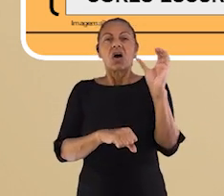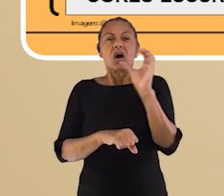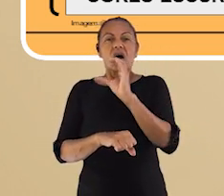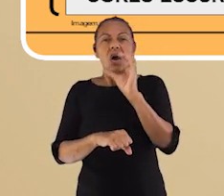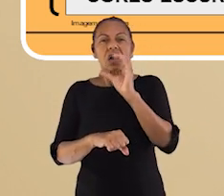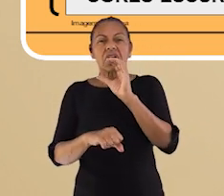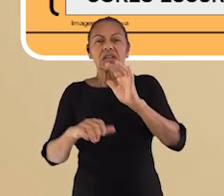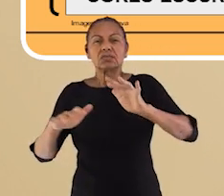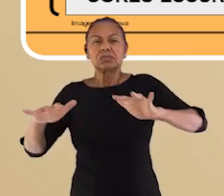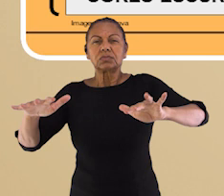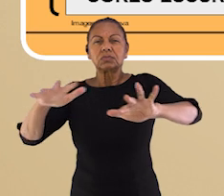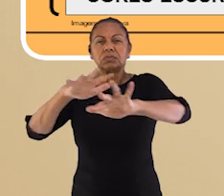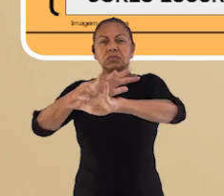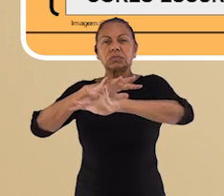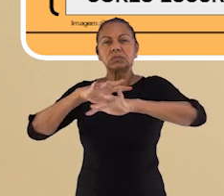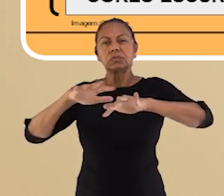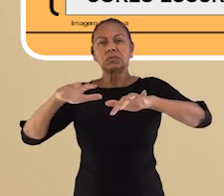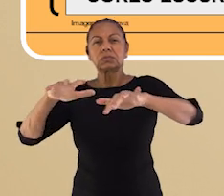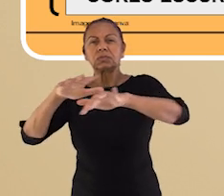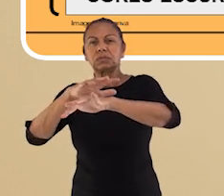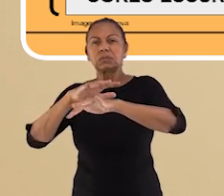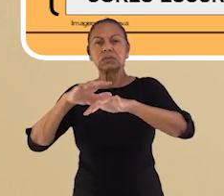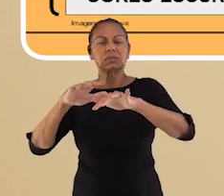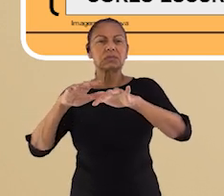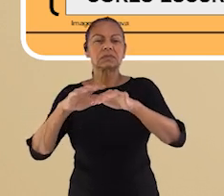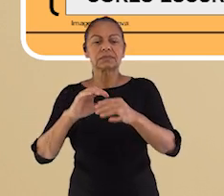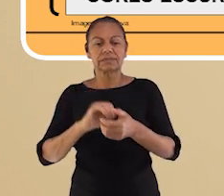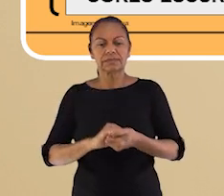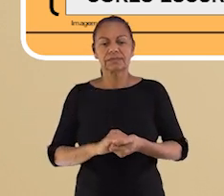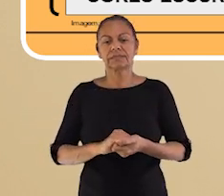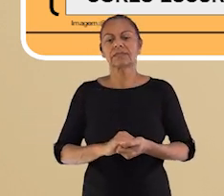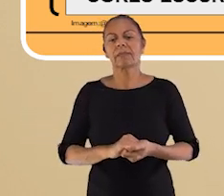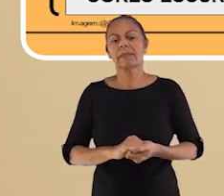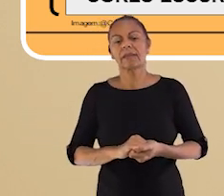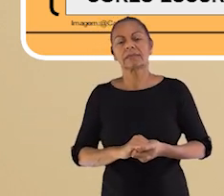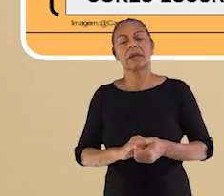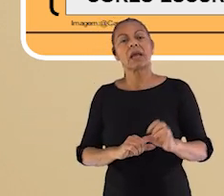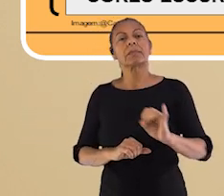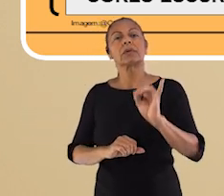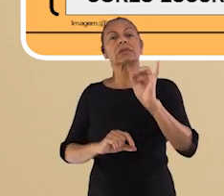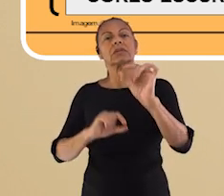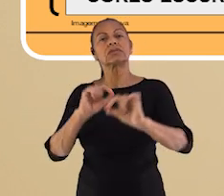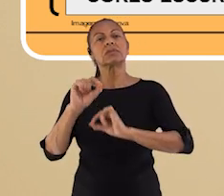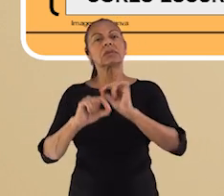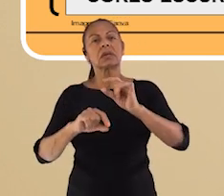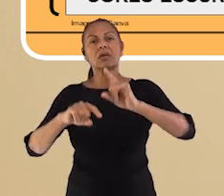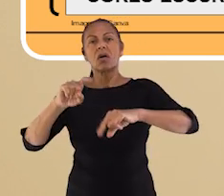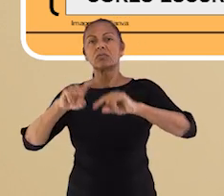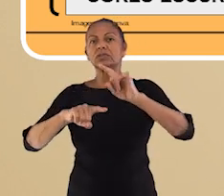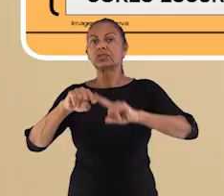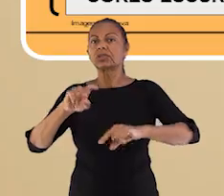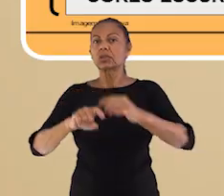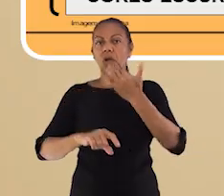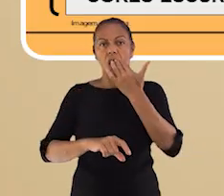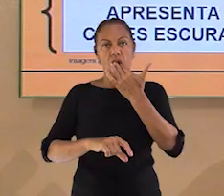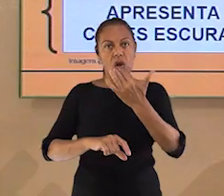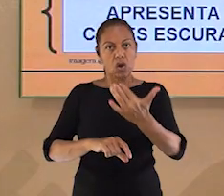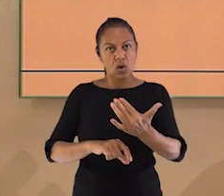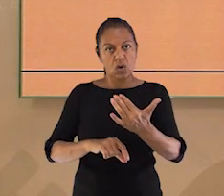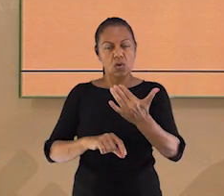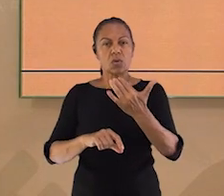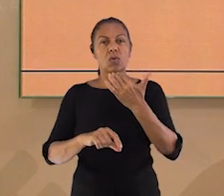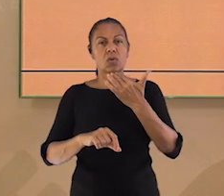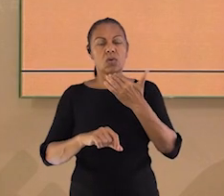e o cinza. Logo, o calor ele tende a se acumular devido à dificuldade em se dissipar.